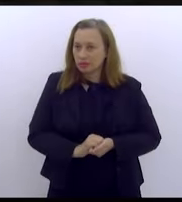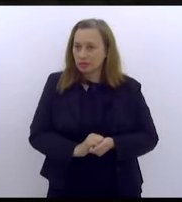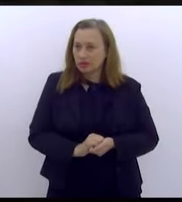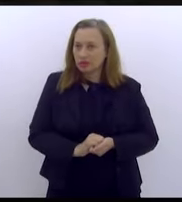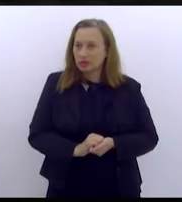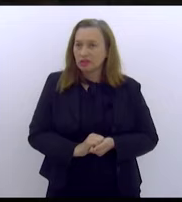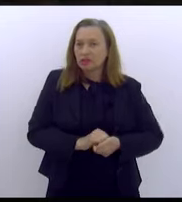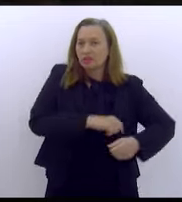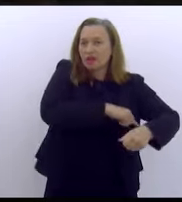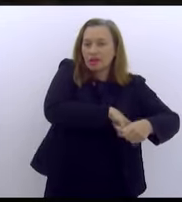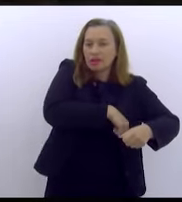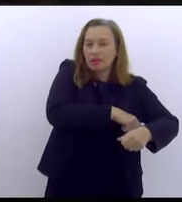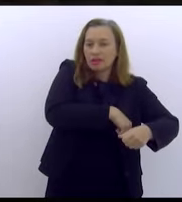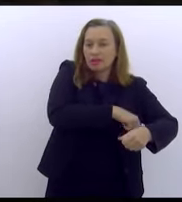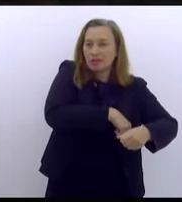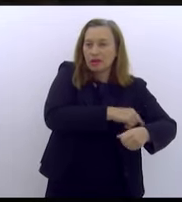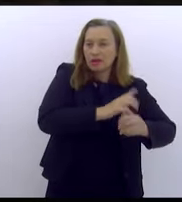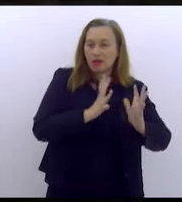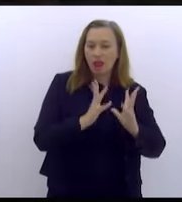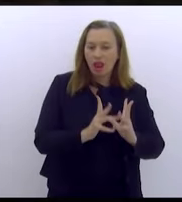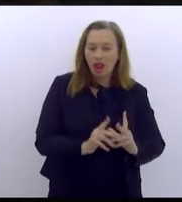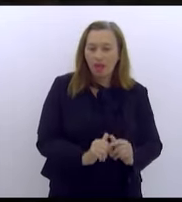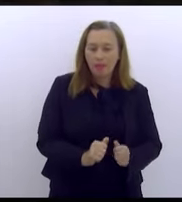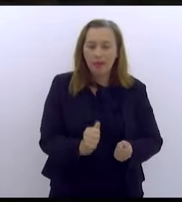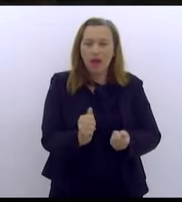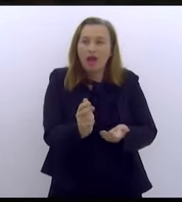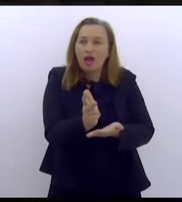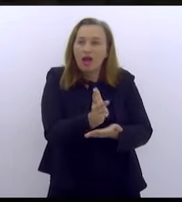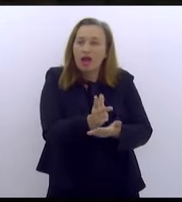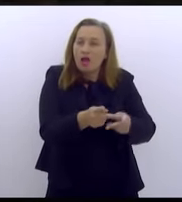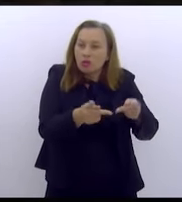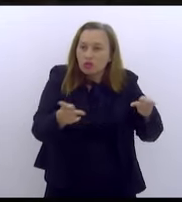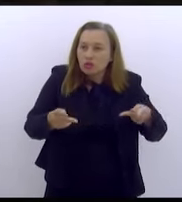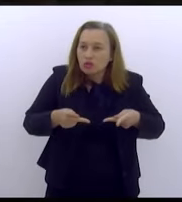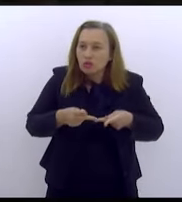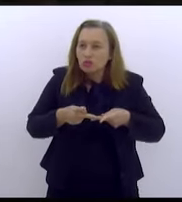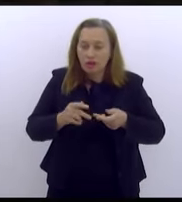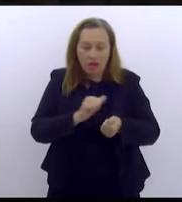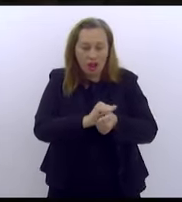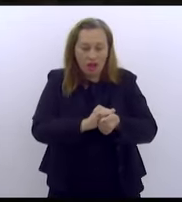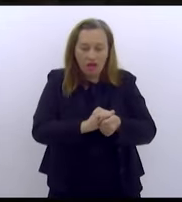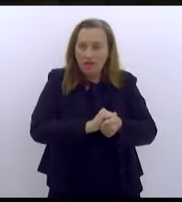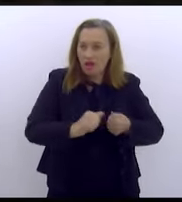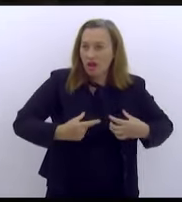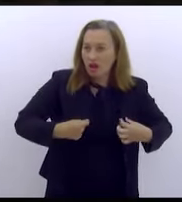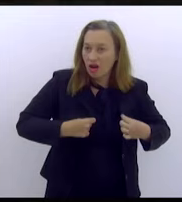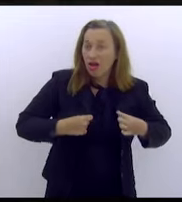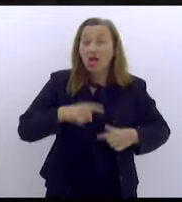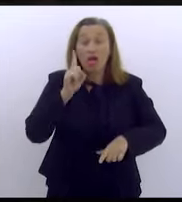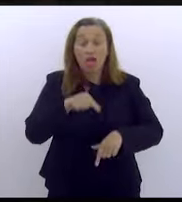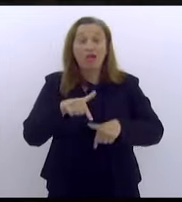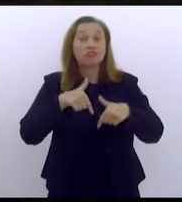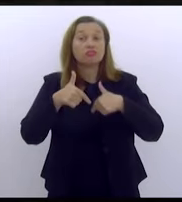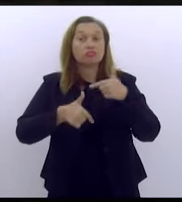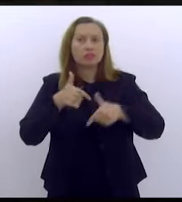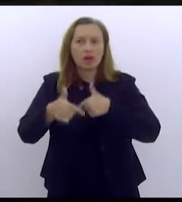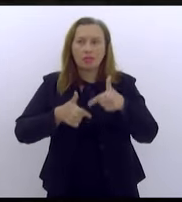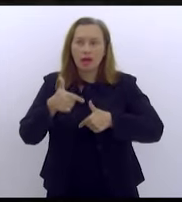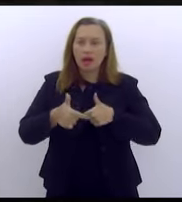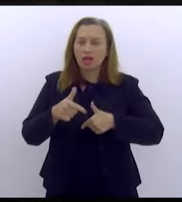fazer faxina, lavar louça, lavar roupa, passar roupa, é um trabalho que não